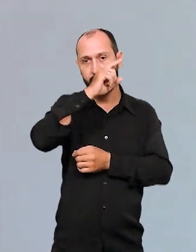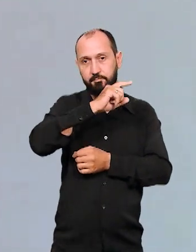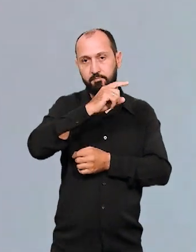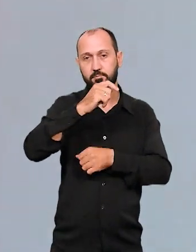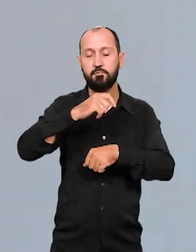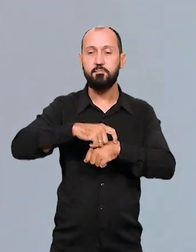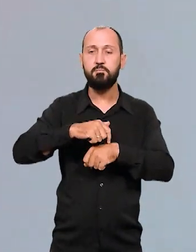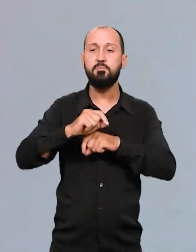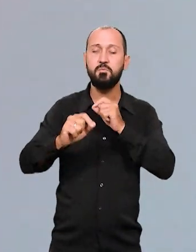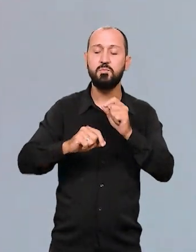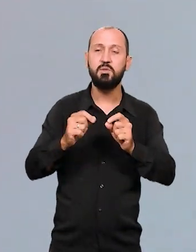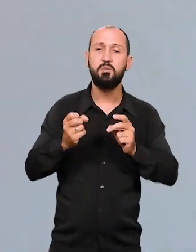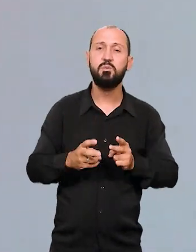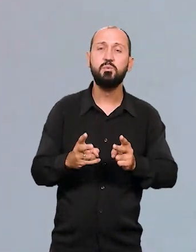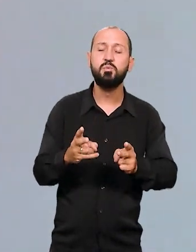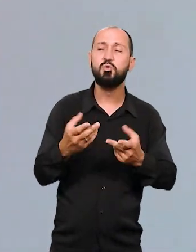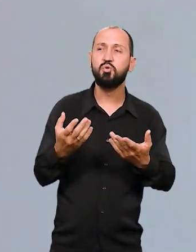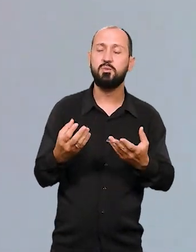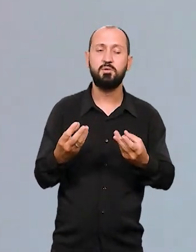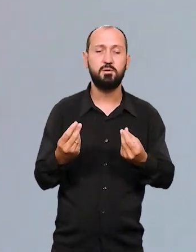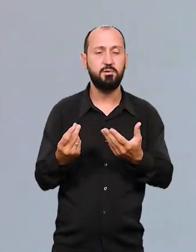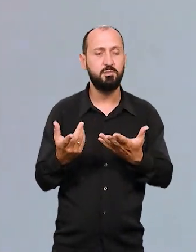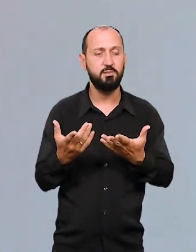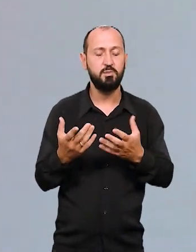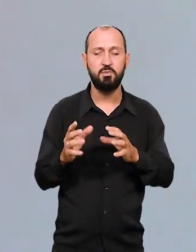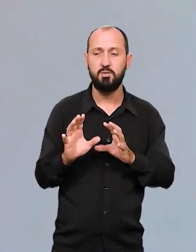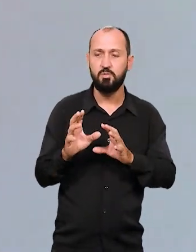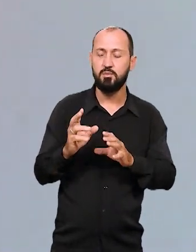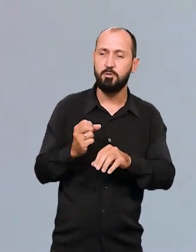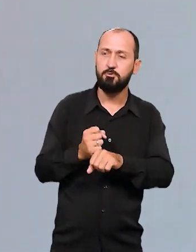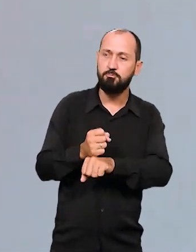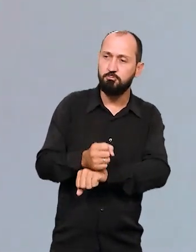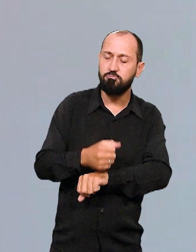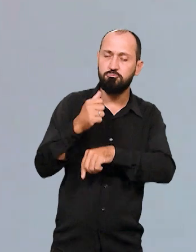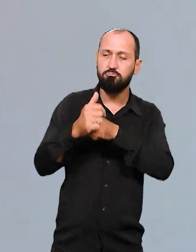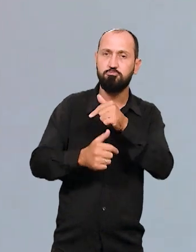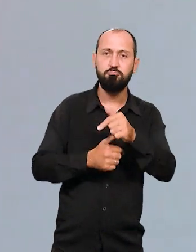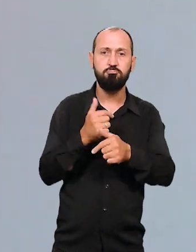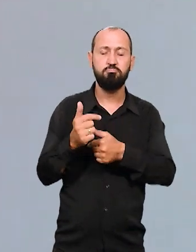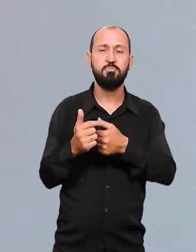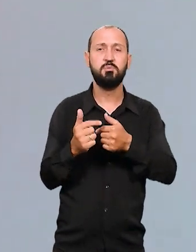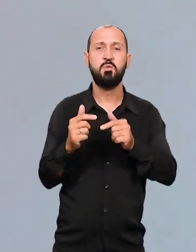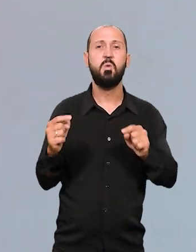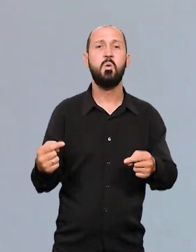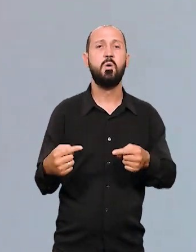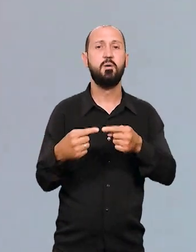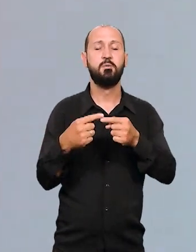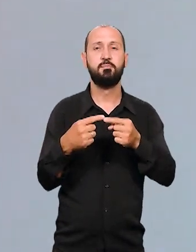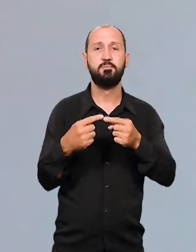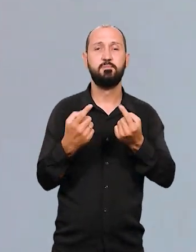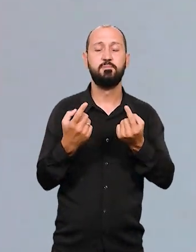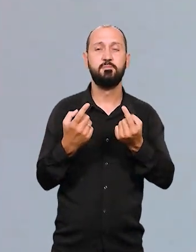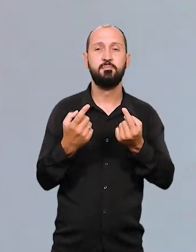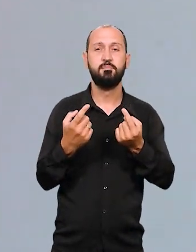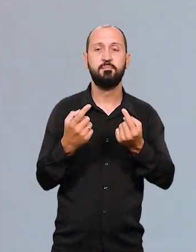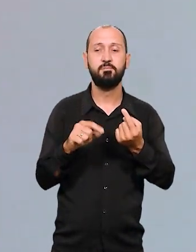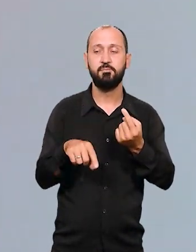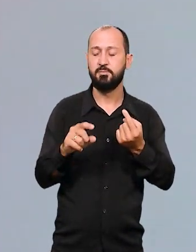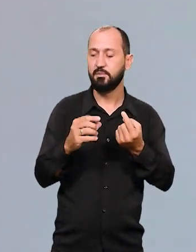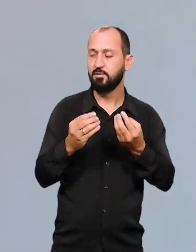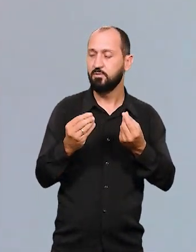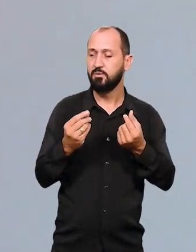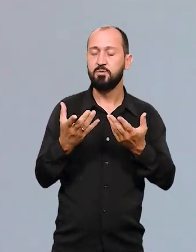muito difícil você conseguir manter uma assiduidade, um tratamento adequado